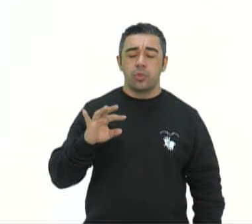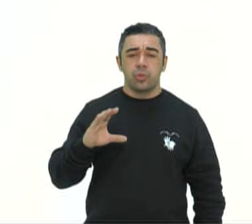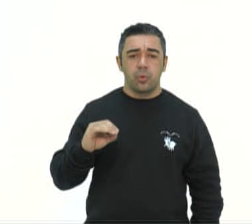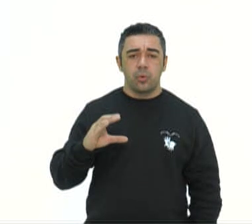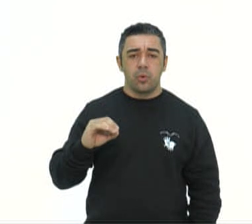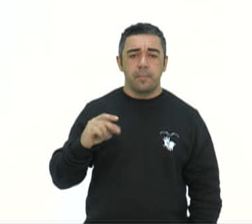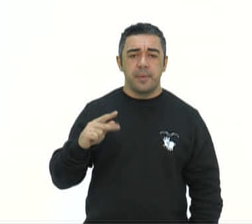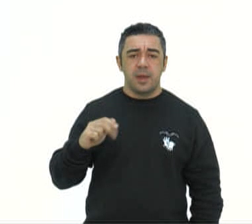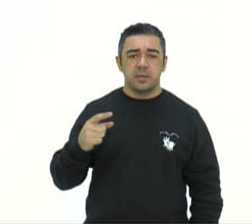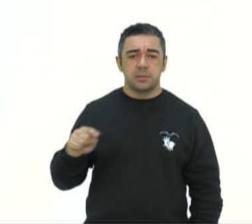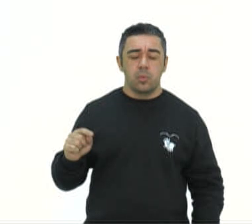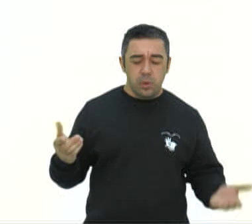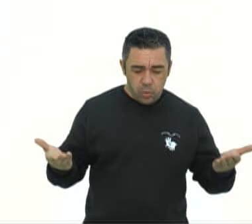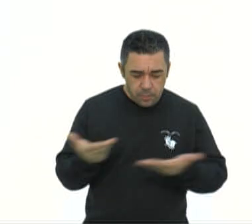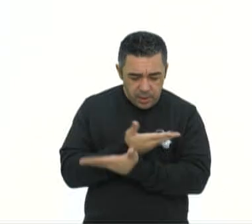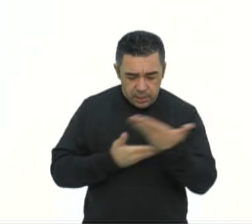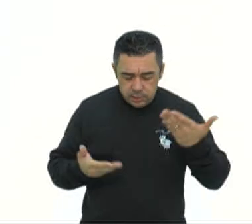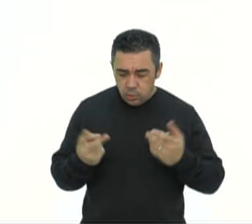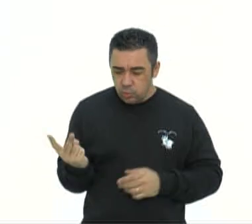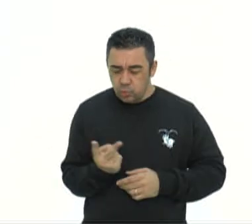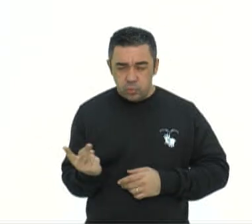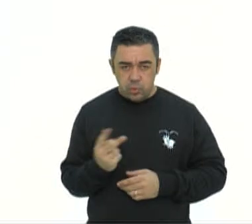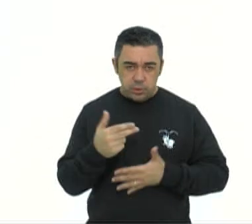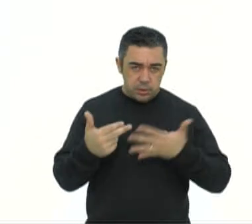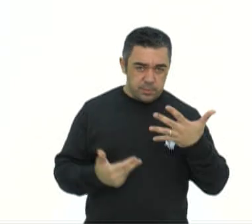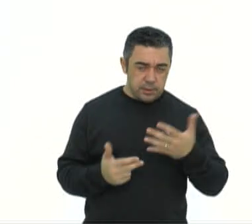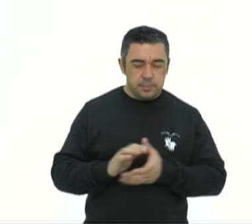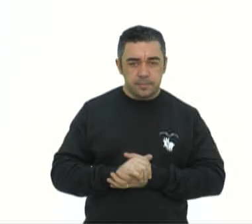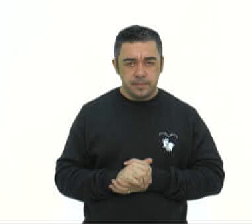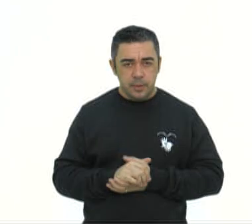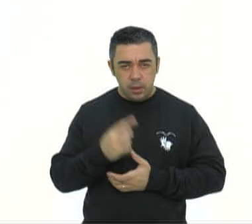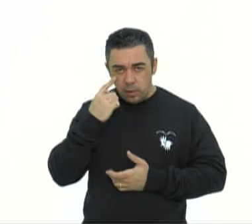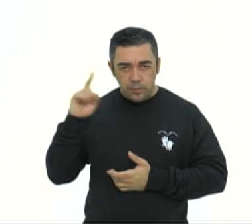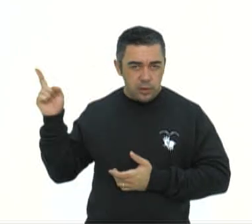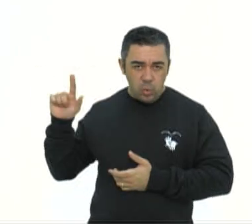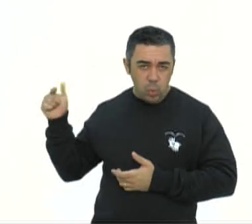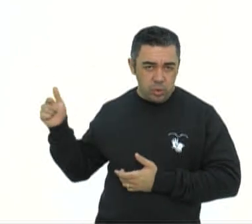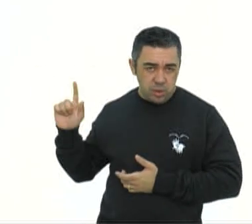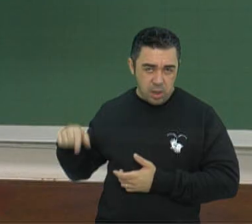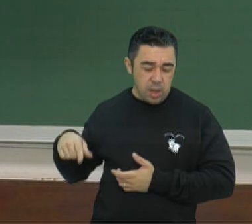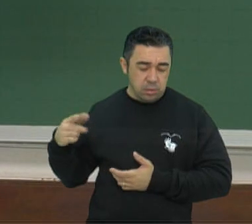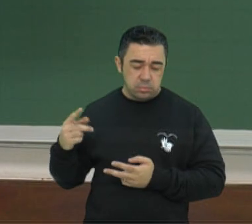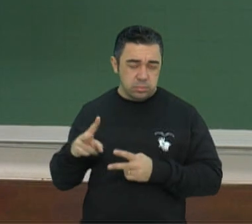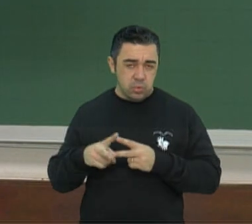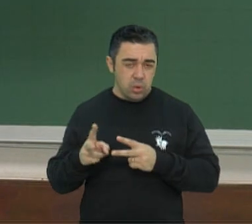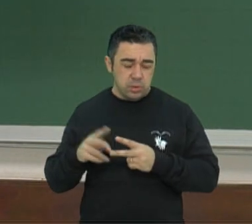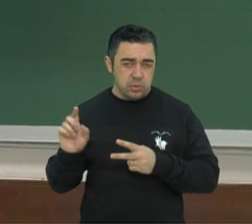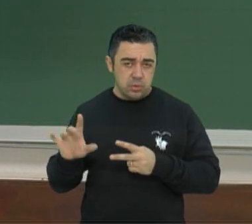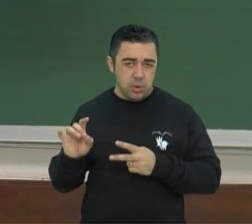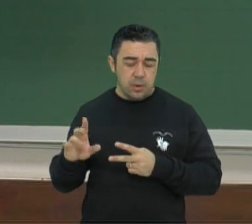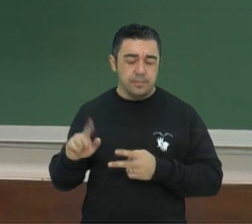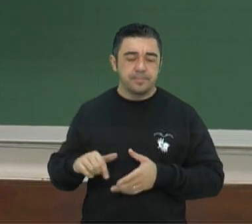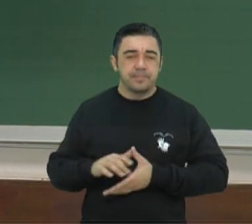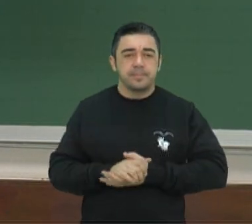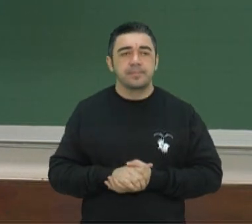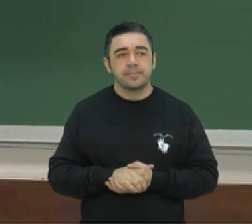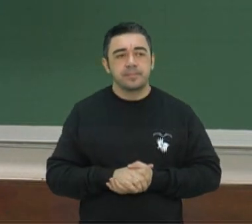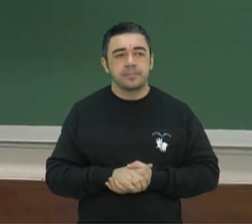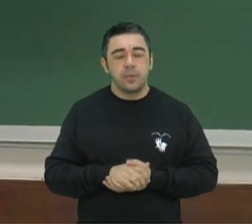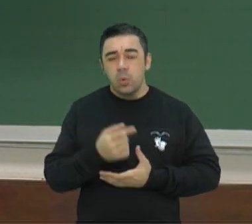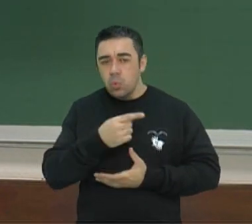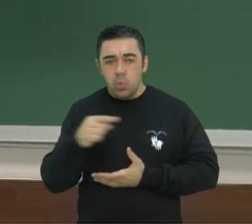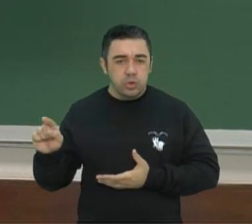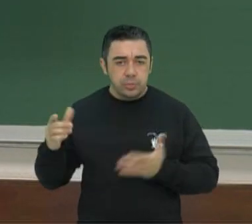estão aqui são relações que a gente não viu hoje, porque são desarmônicas, né? Só tinha sobrado inquilinismo e protocooperação, então, protocooperação.